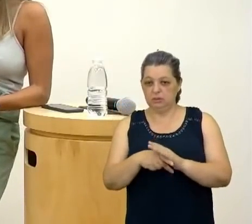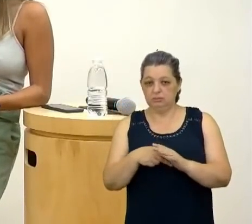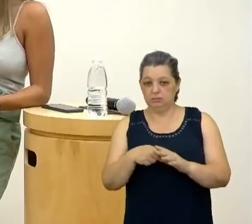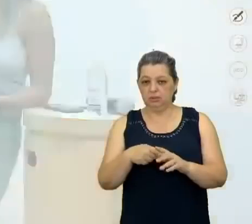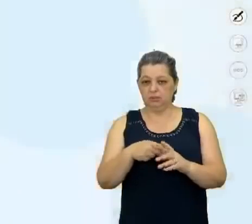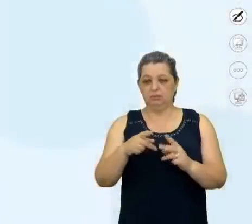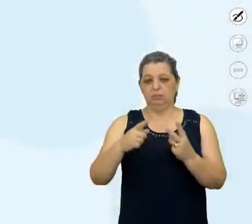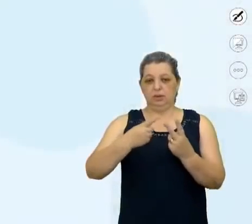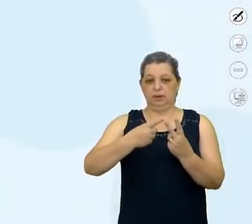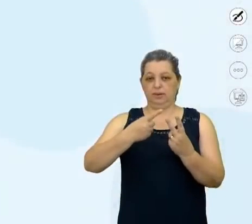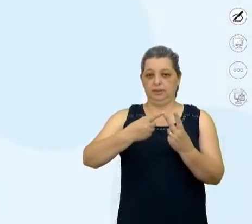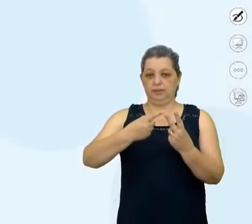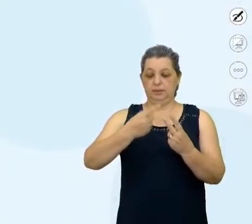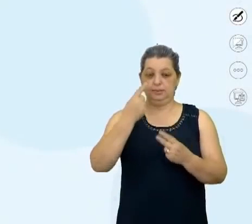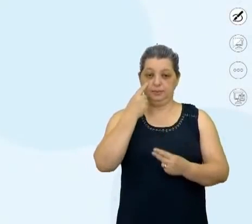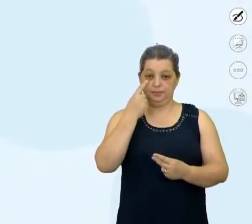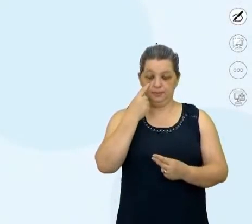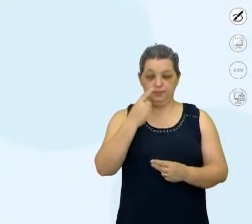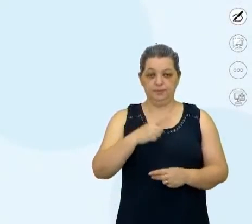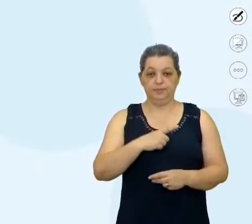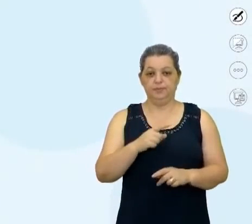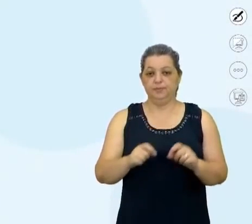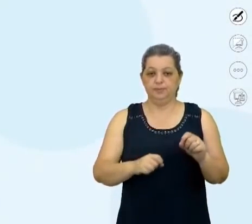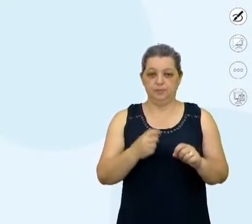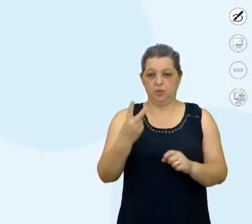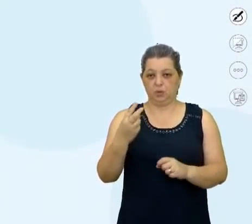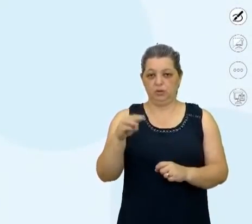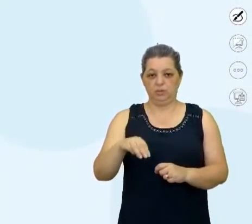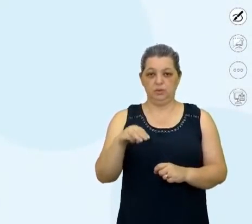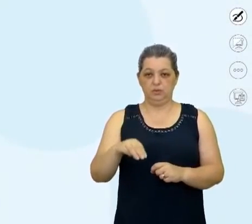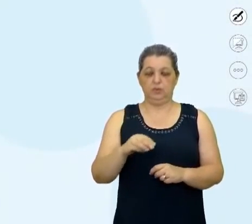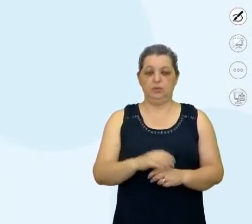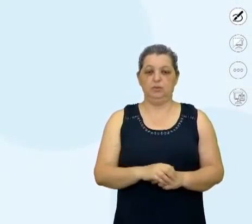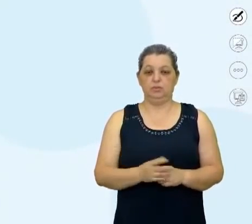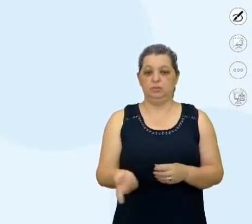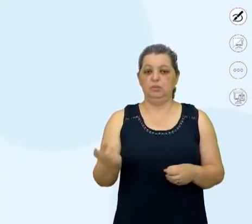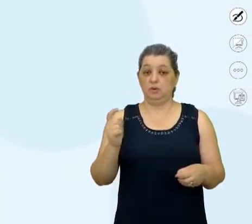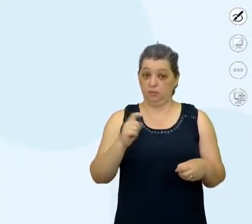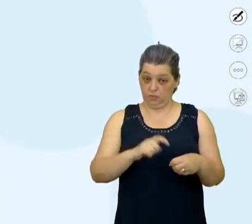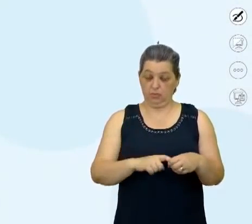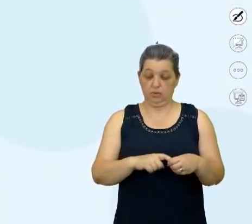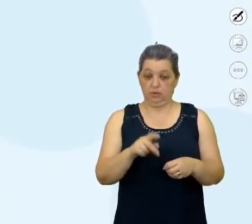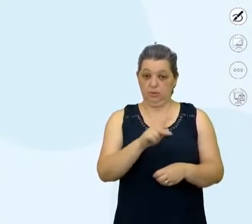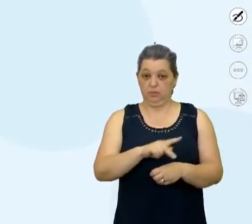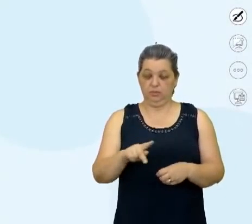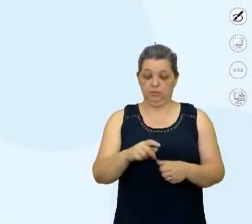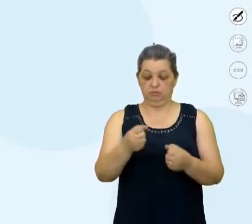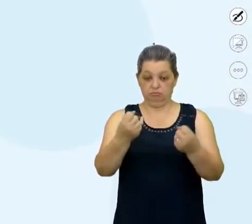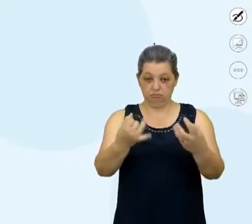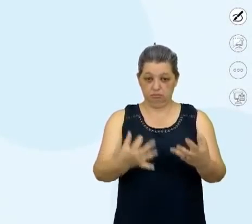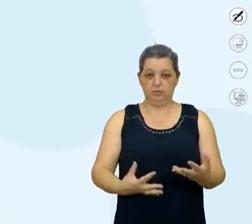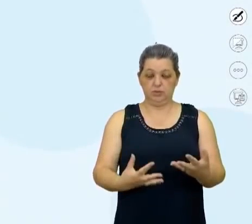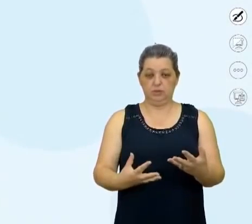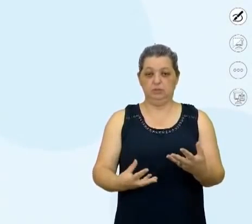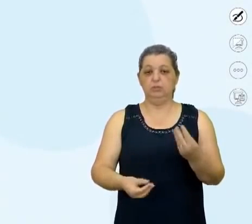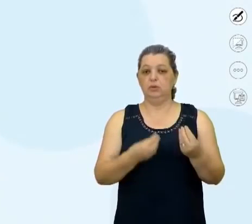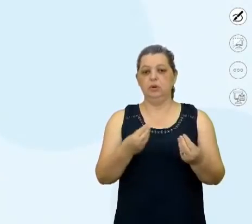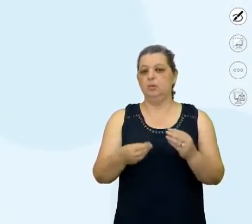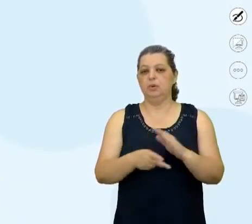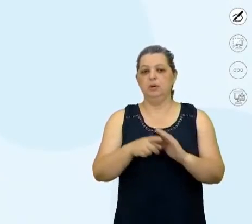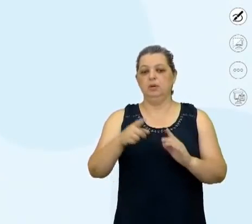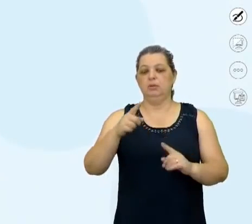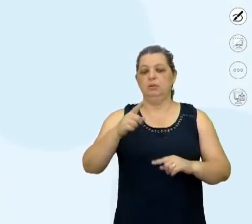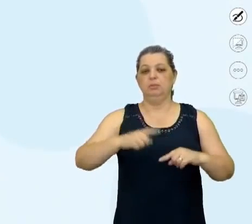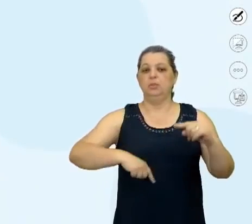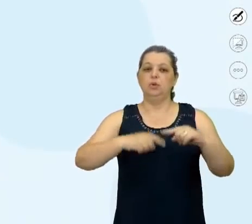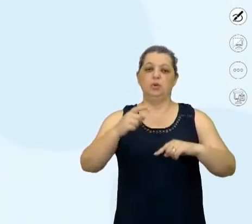isso. Então, vamos lá, vocês têm aí 2 minutinhos para voltar para o Osmar. Que produto é esse daí que dá